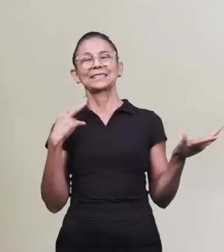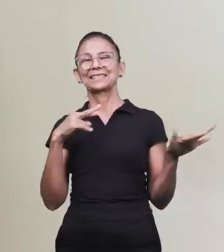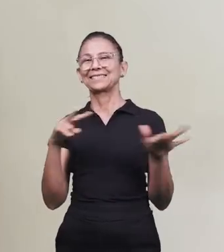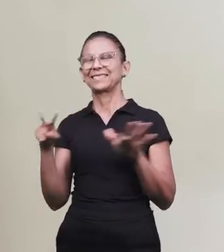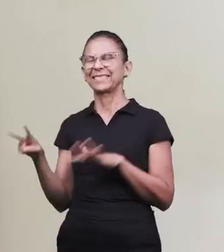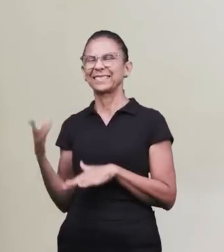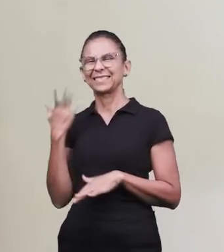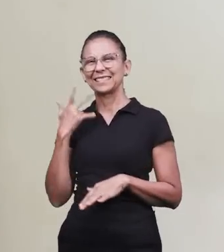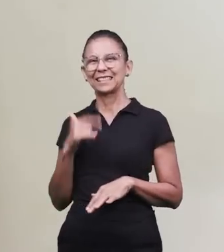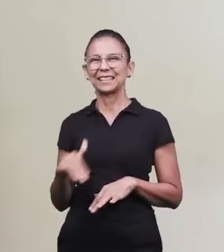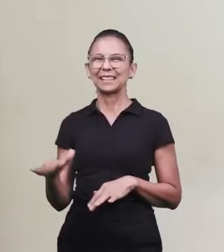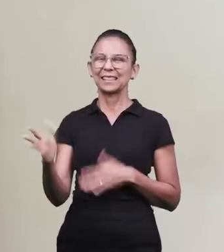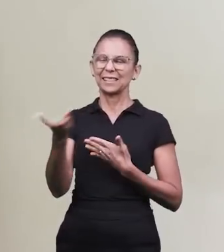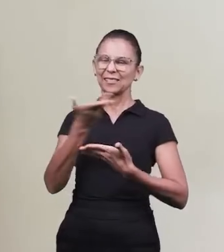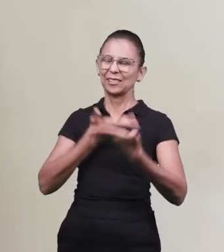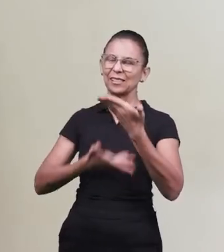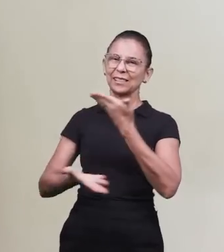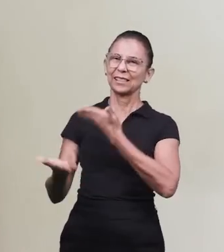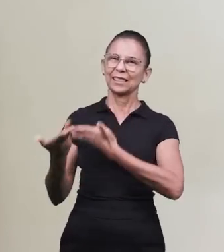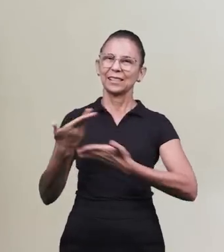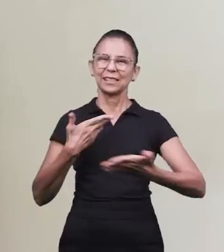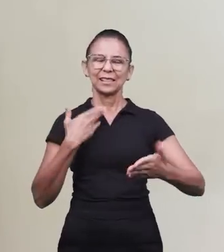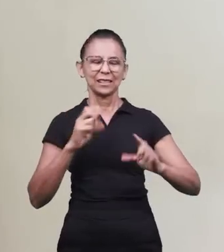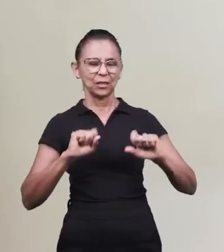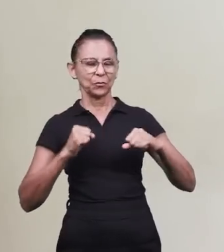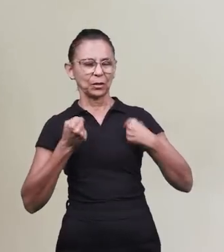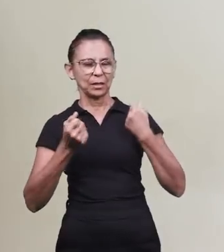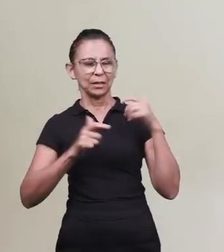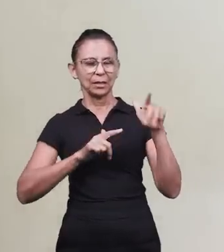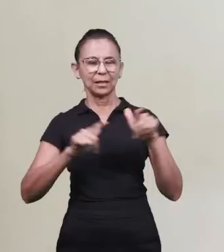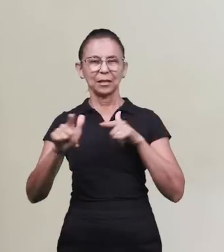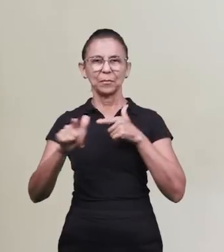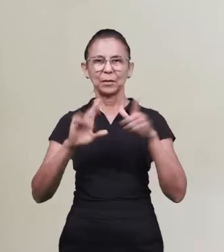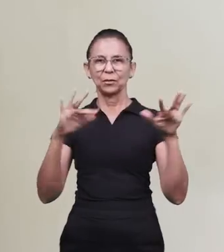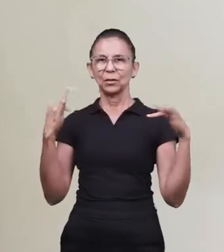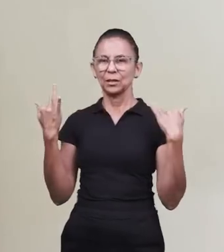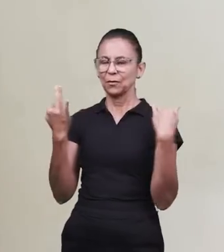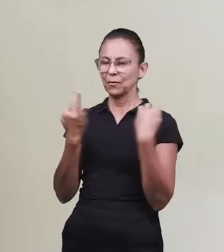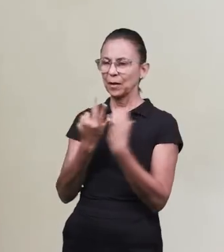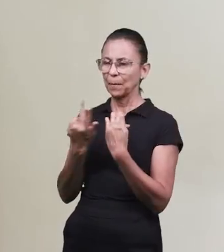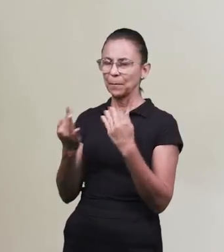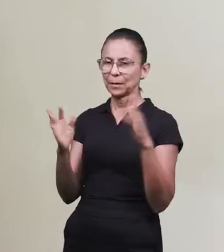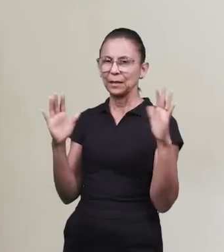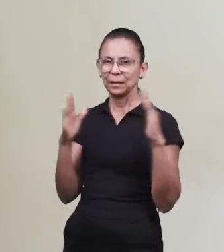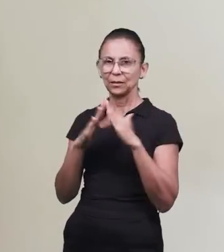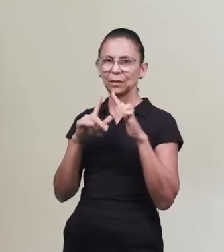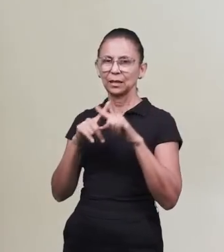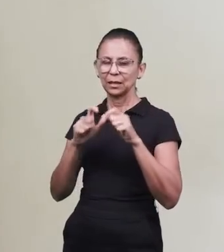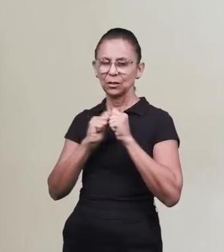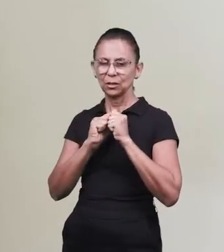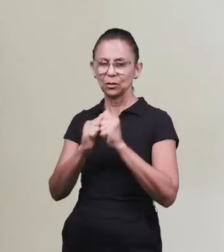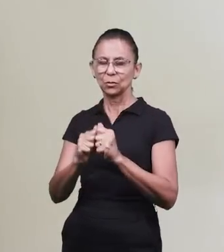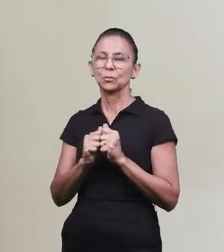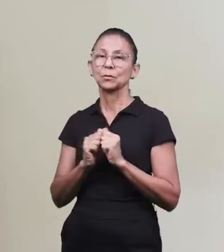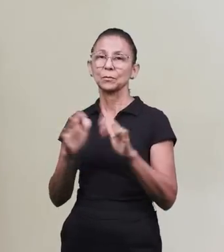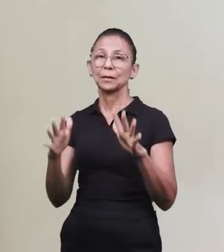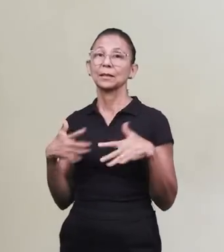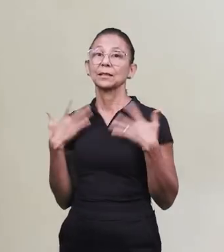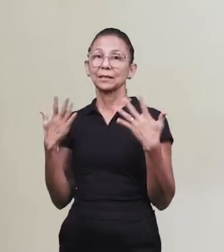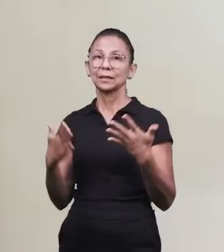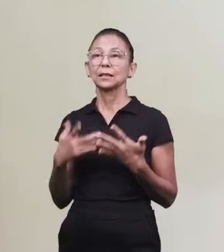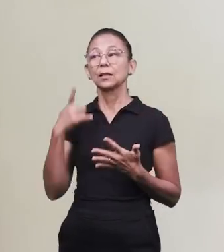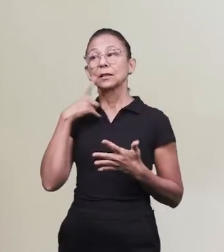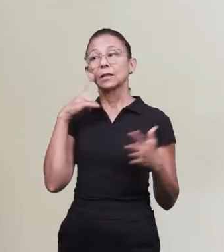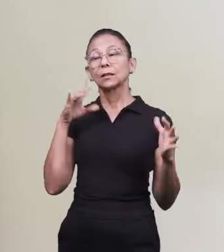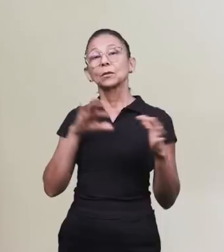semana, as nossas crianças envolvidas, empenhadas, os pais juntos, toda a igreja mobilizada. É uma verdadeira alegria ver a comunhão